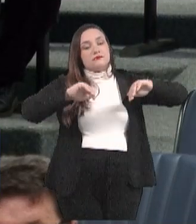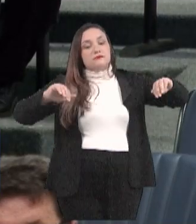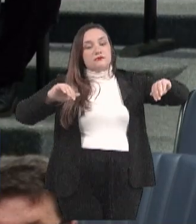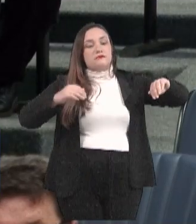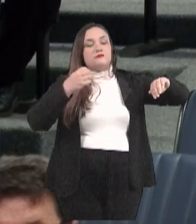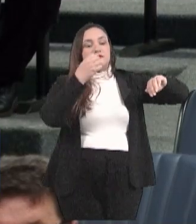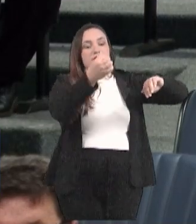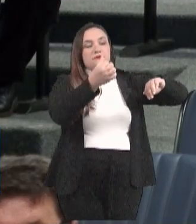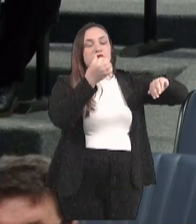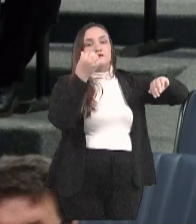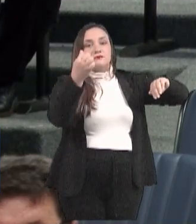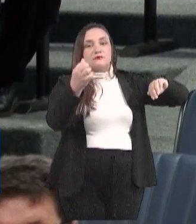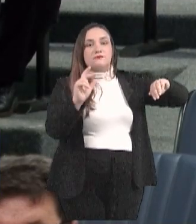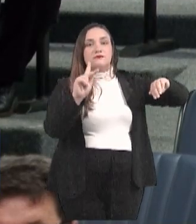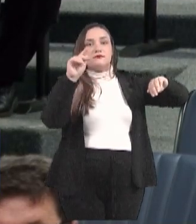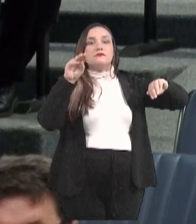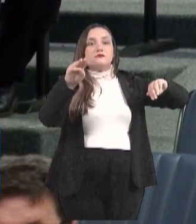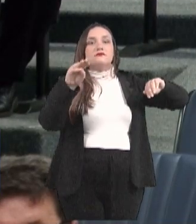está desobstruído,